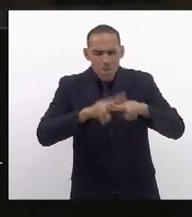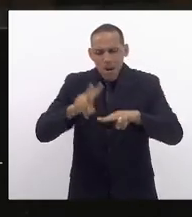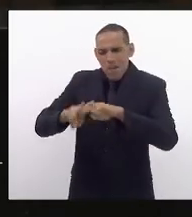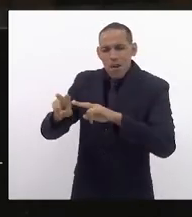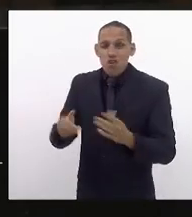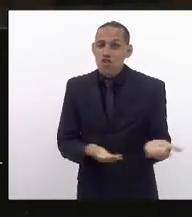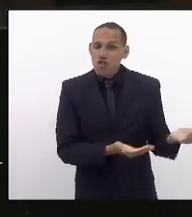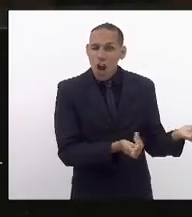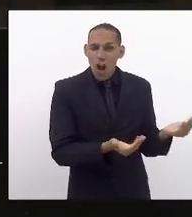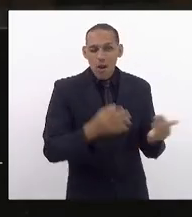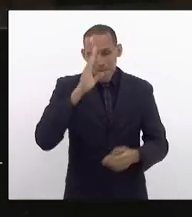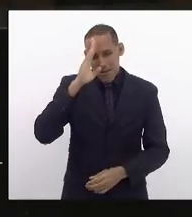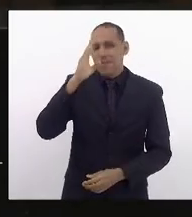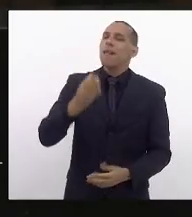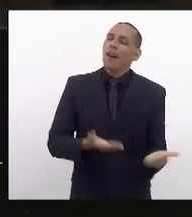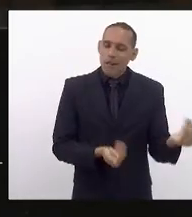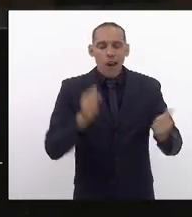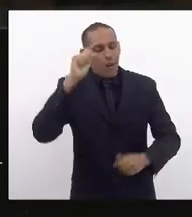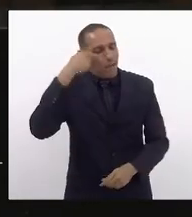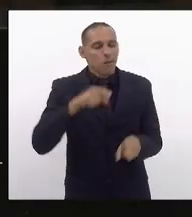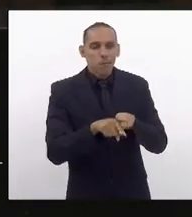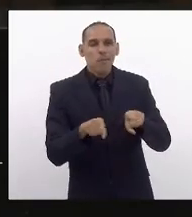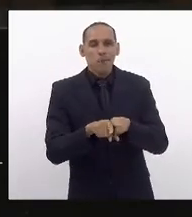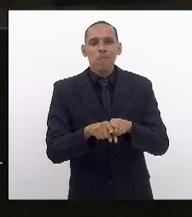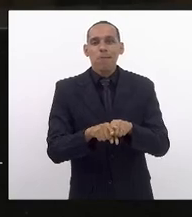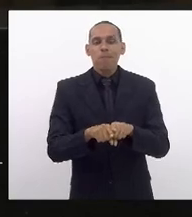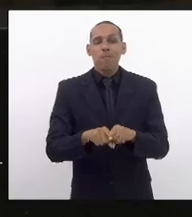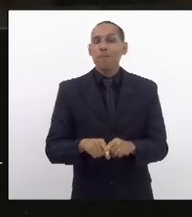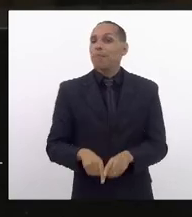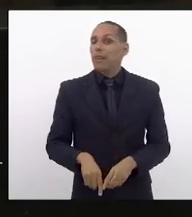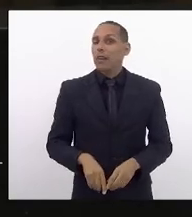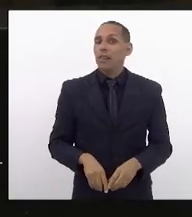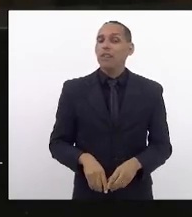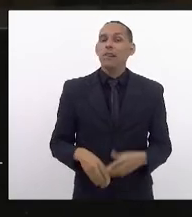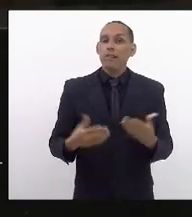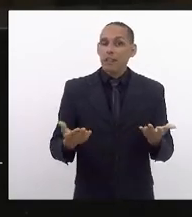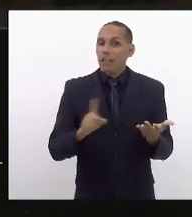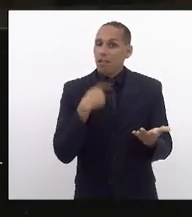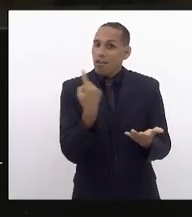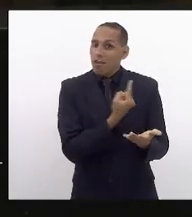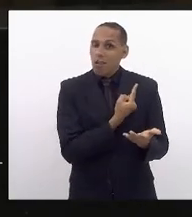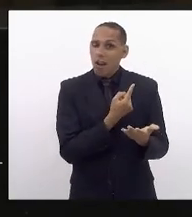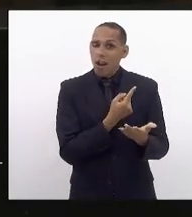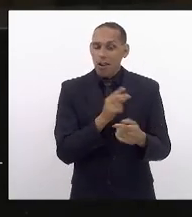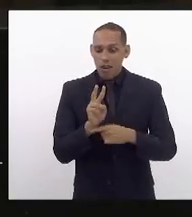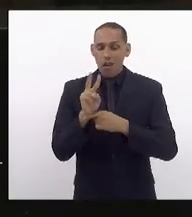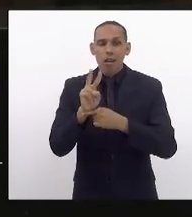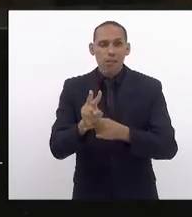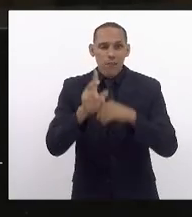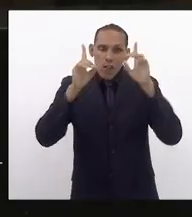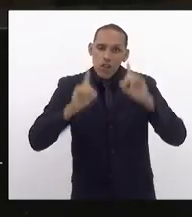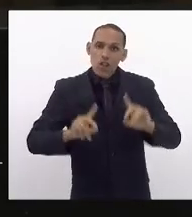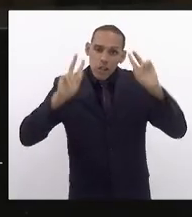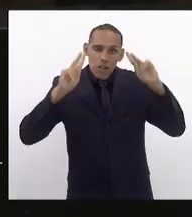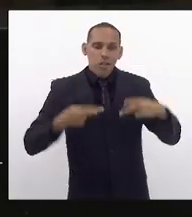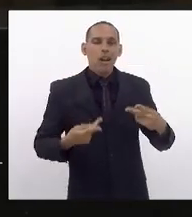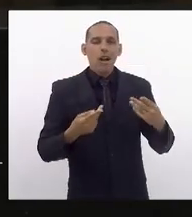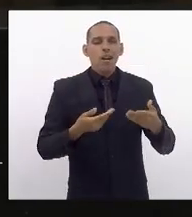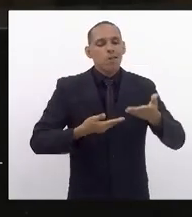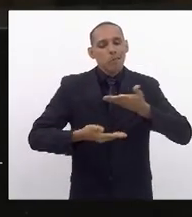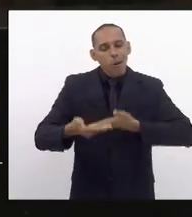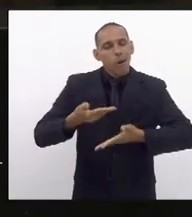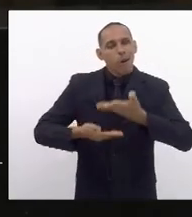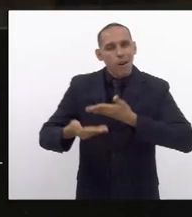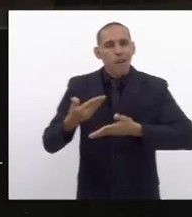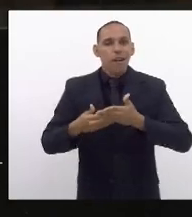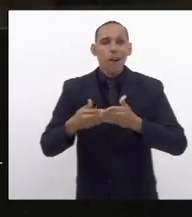juventude, em especial da juventude negra, e o quanto nós, que defendemos direitos humanos, podemos trocar em